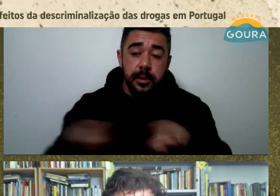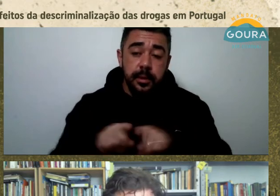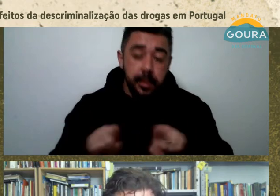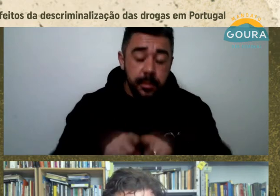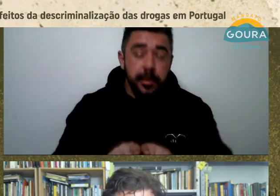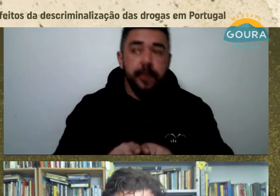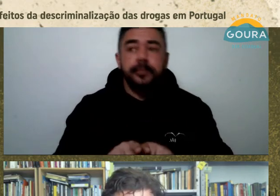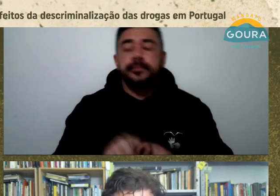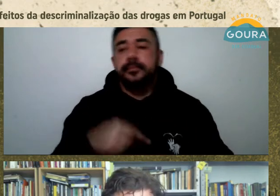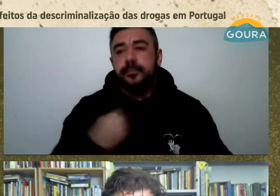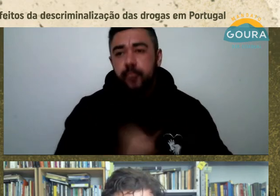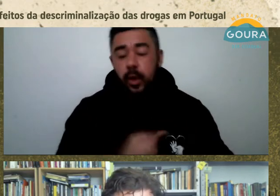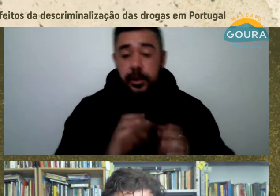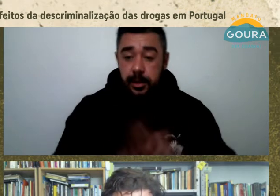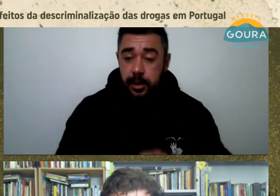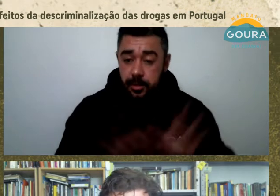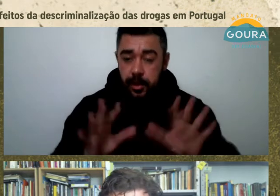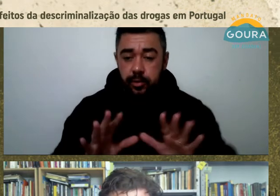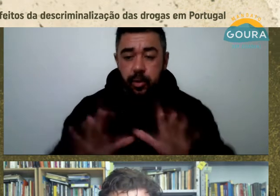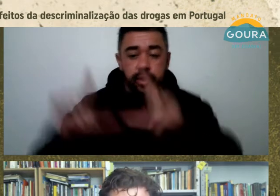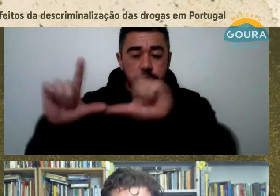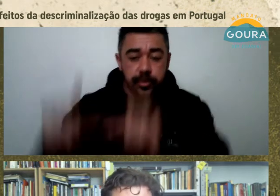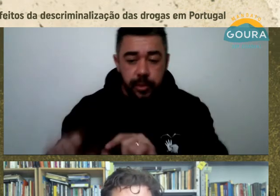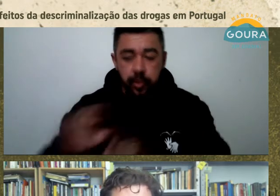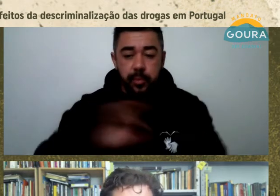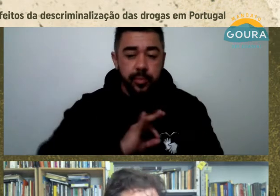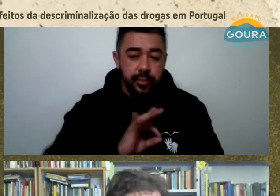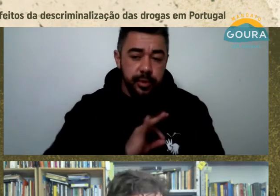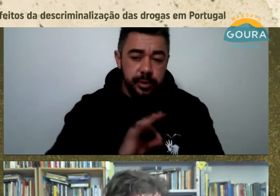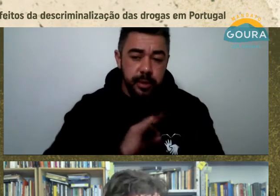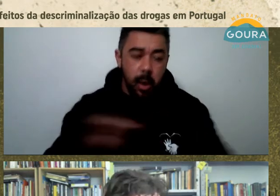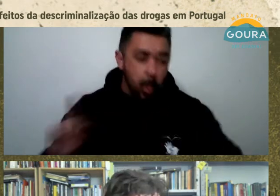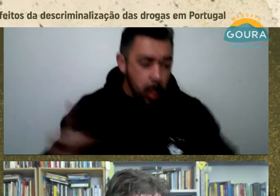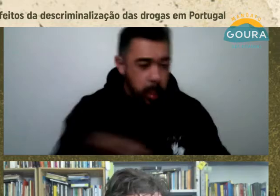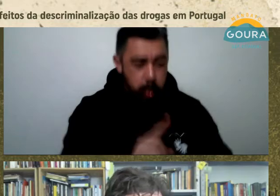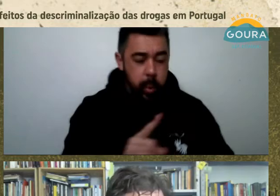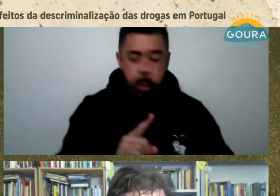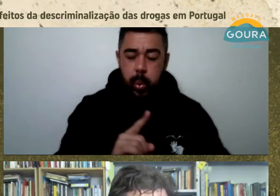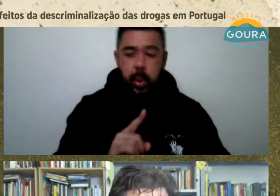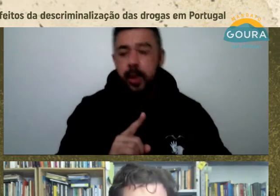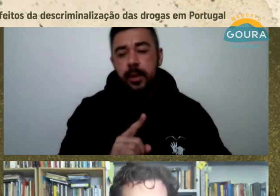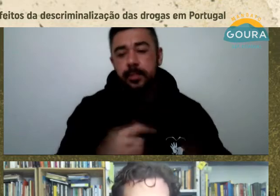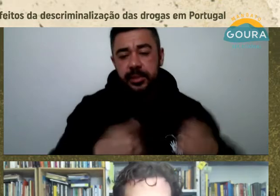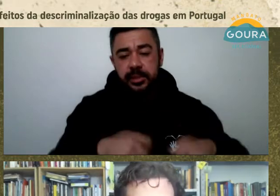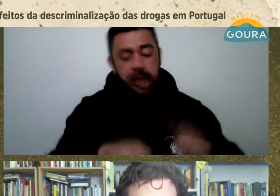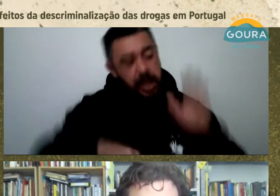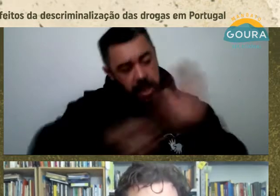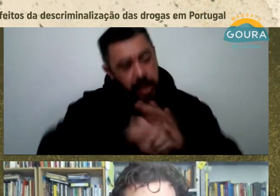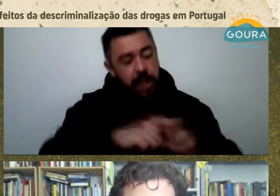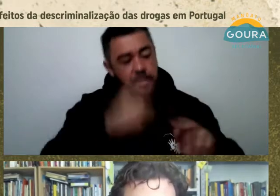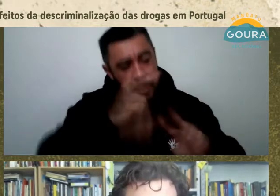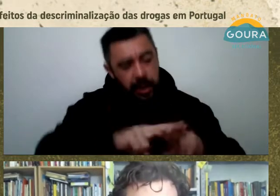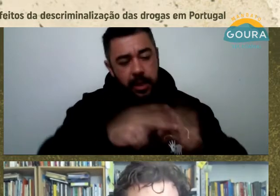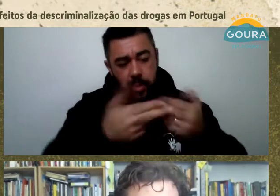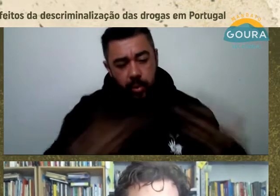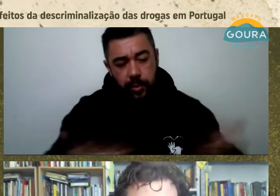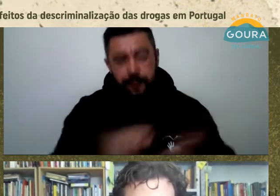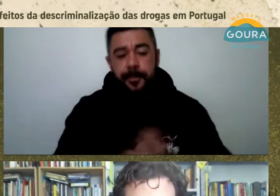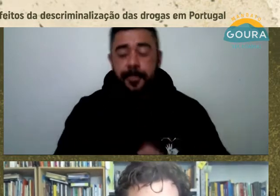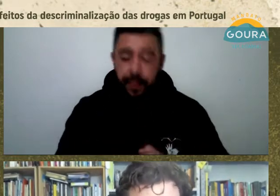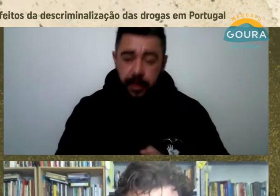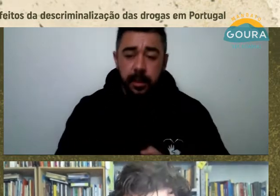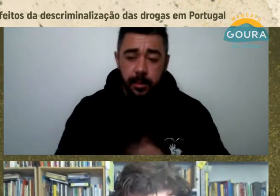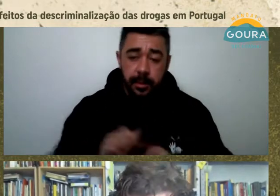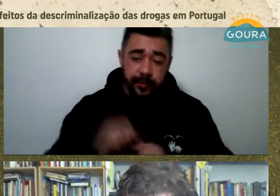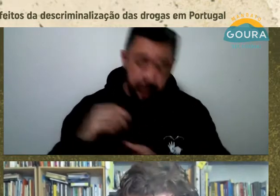termos libertado as forças policiais da intervenção, do instaurar de